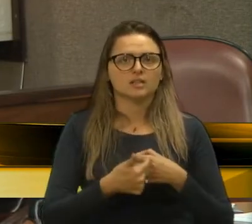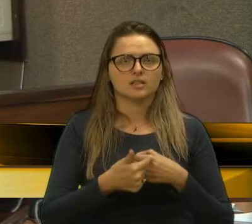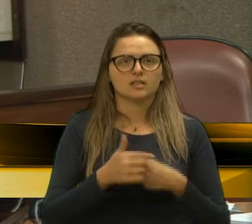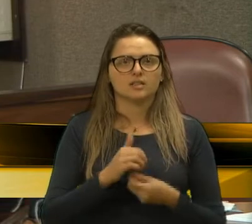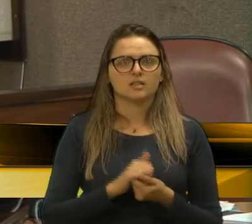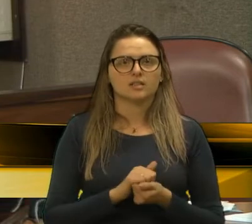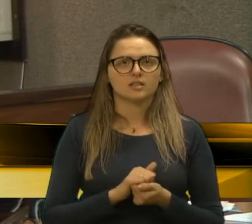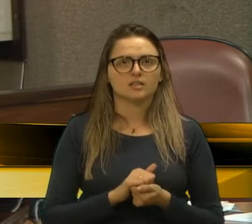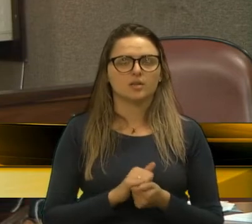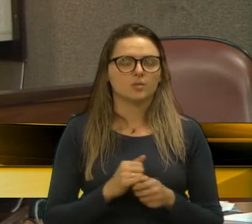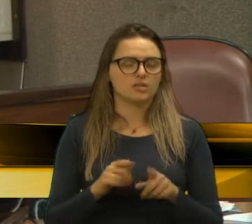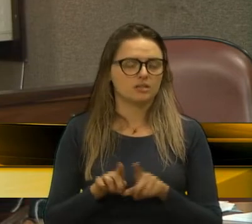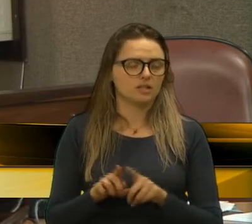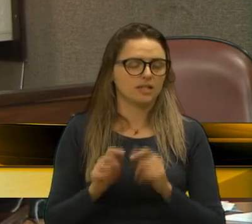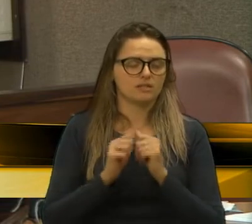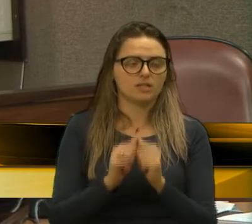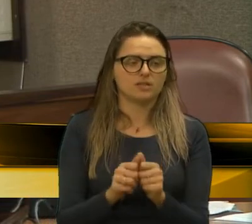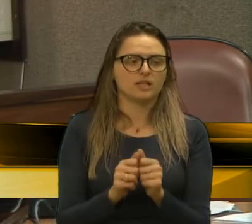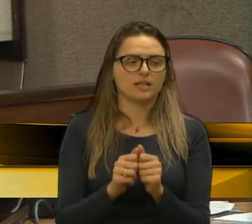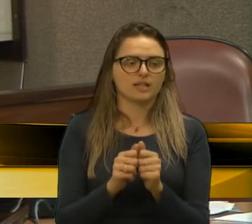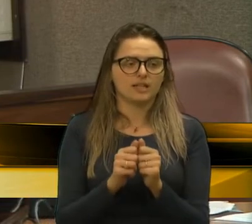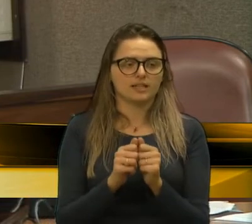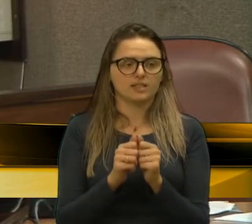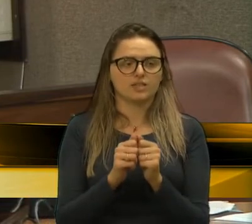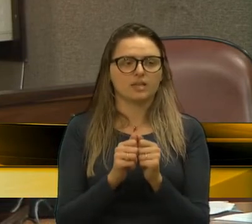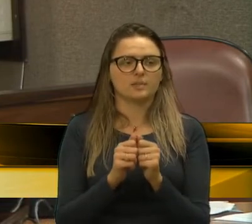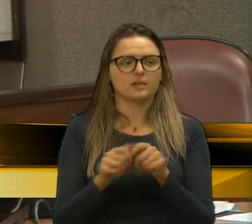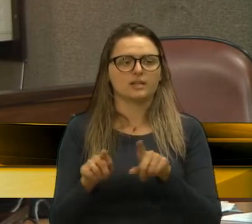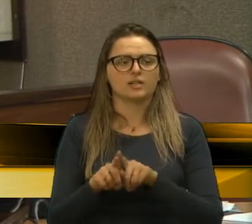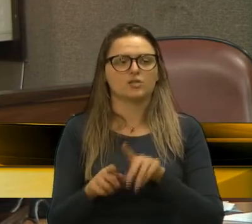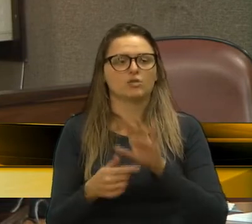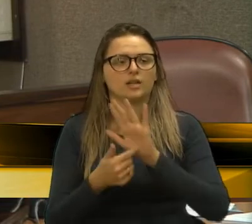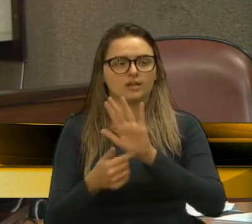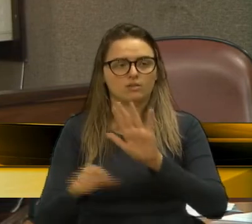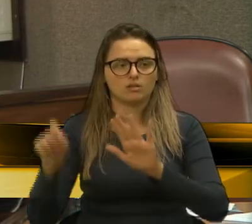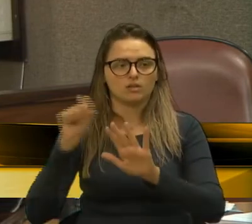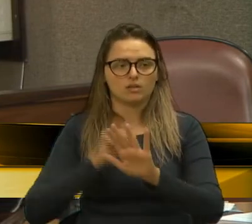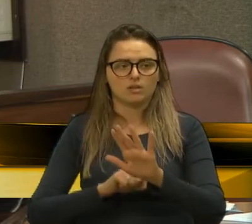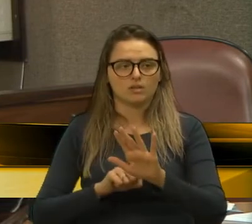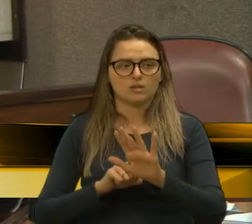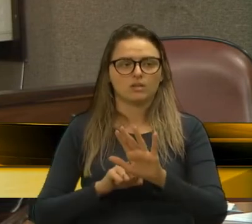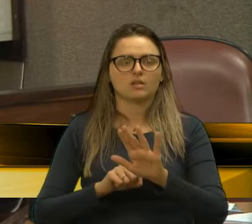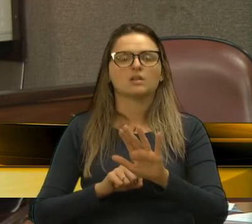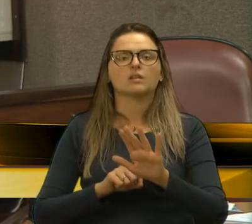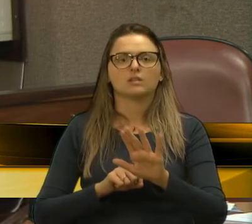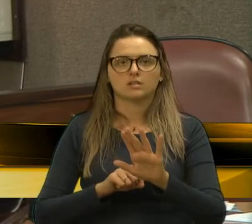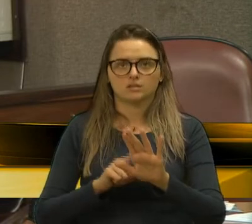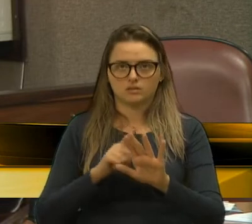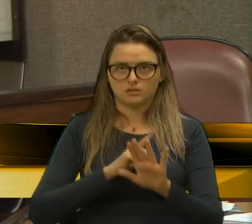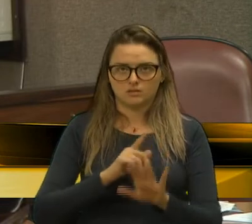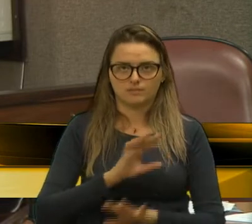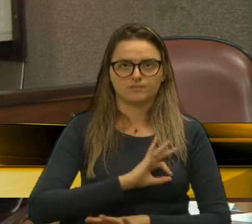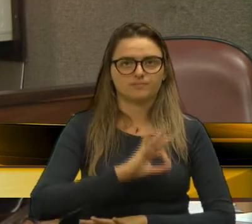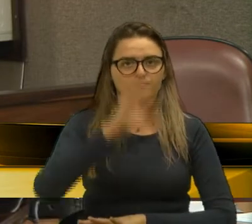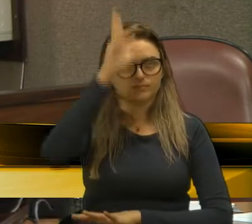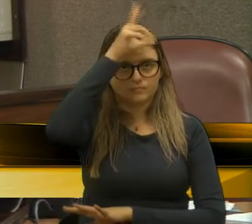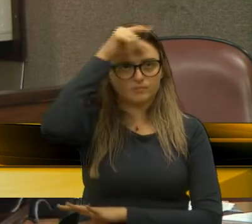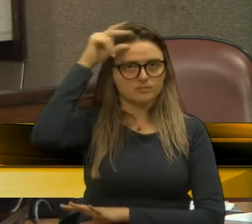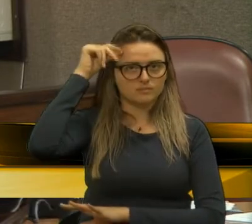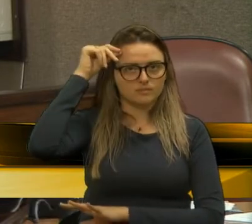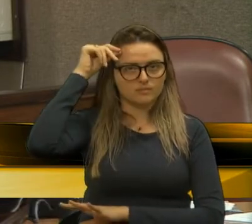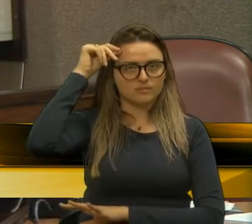assisti a guarda municipal está sem comando a guarda municipal sem comando não